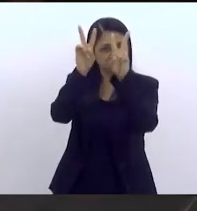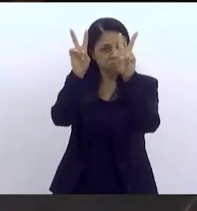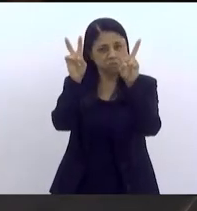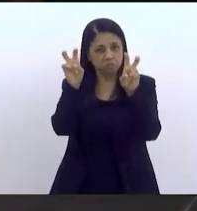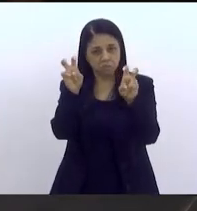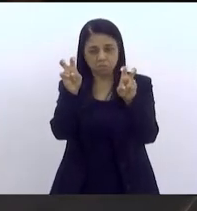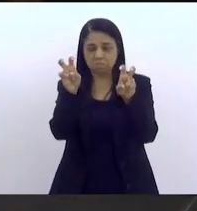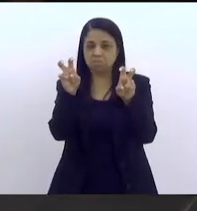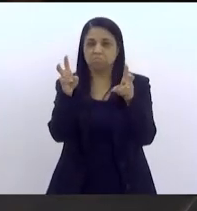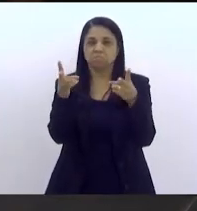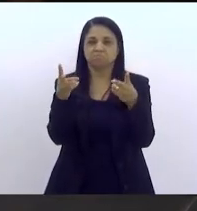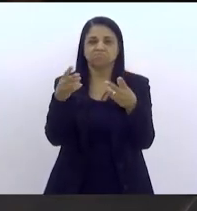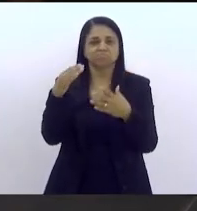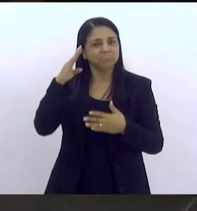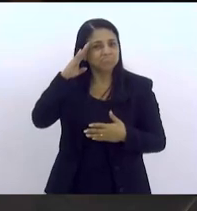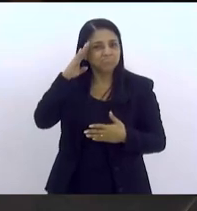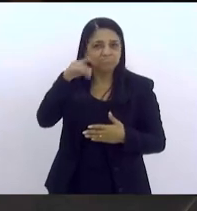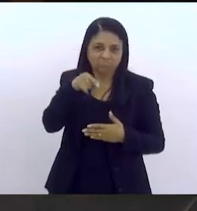fundamental